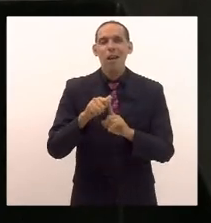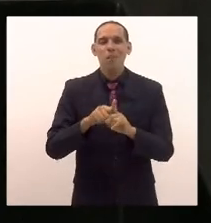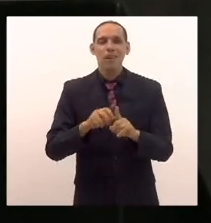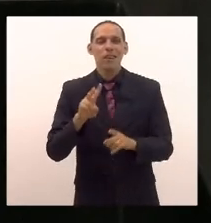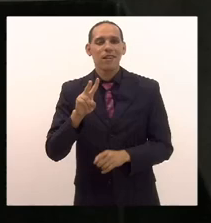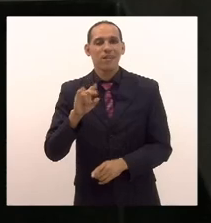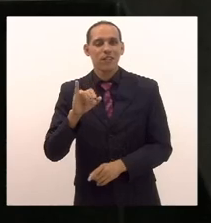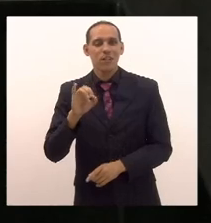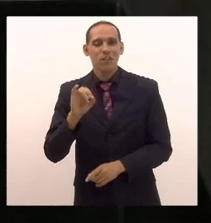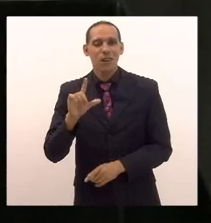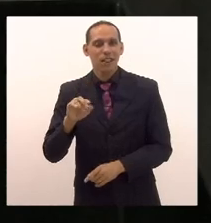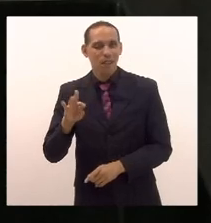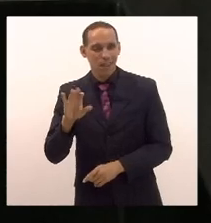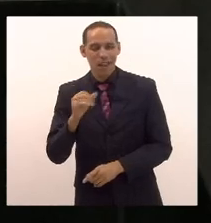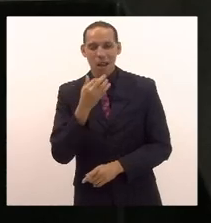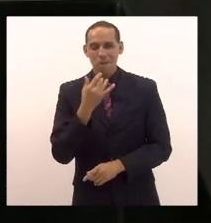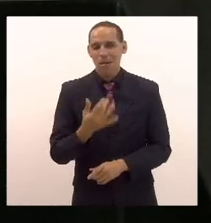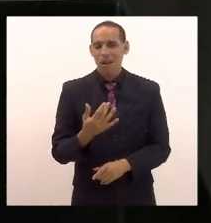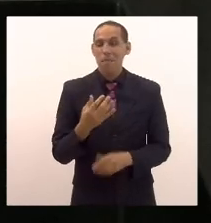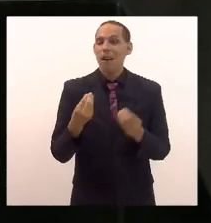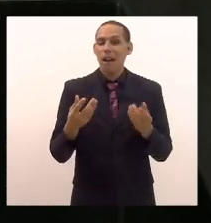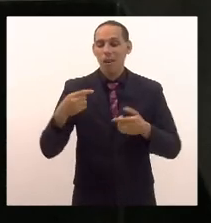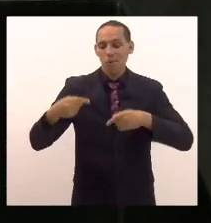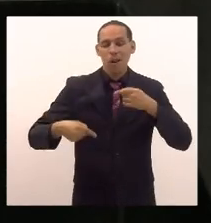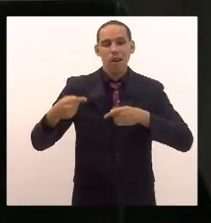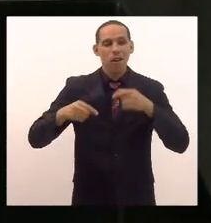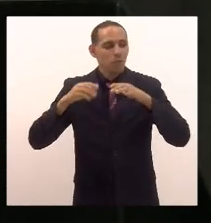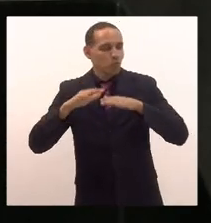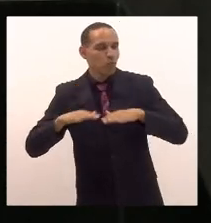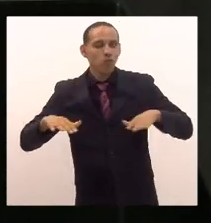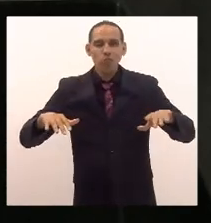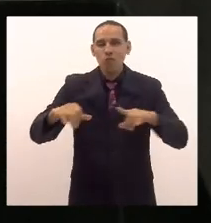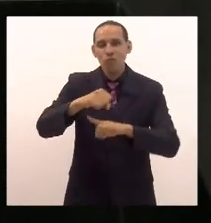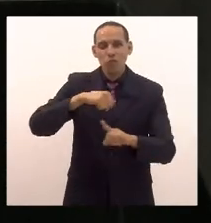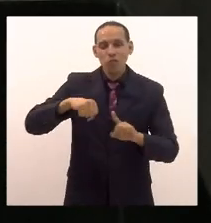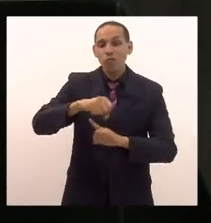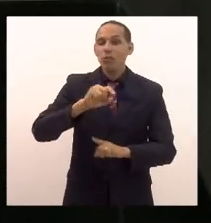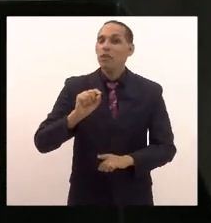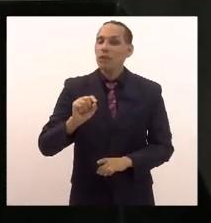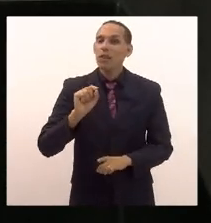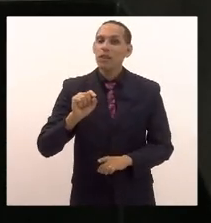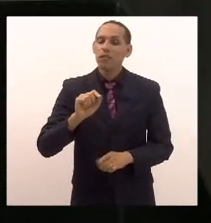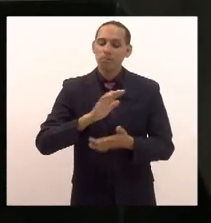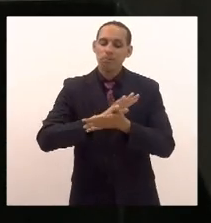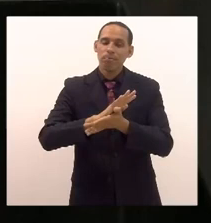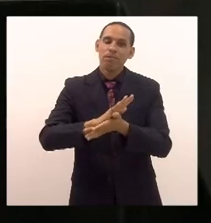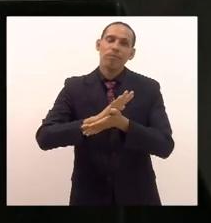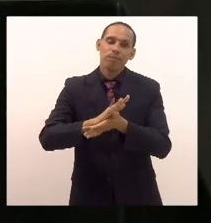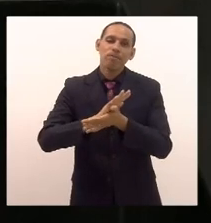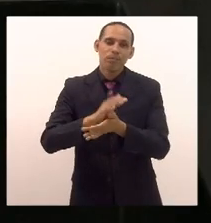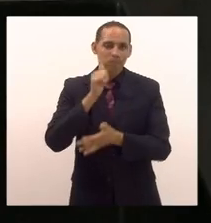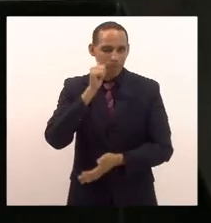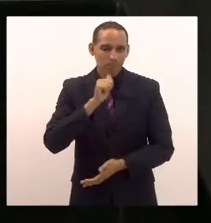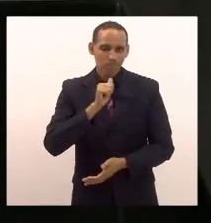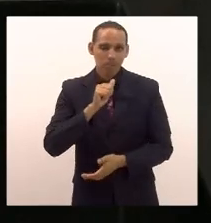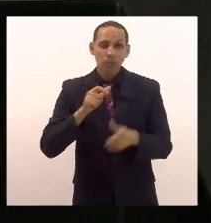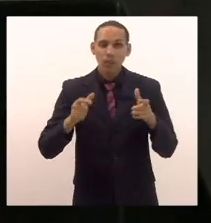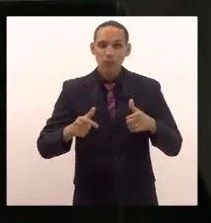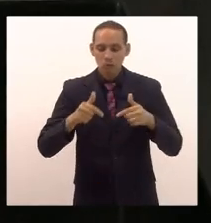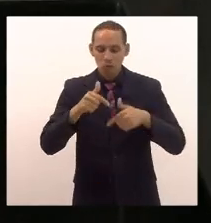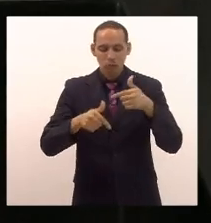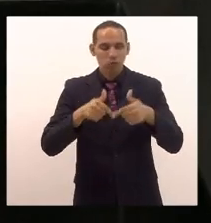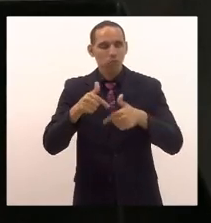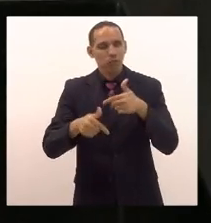justamente para trazer esse debate para a sociedade não é que é a discriminação da mulher no mercado